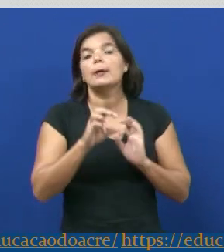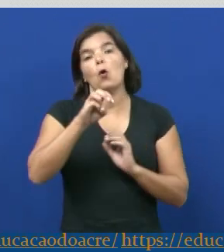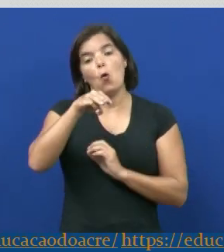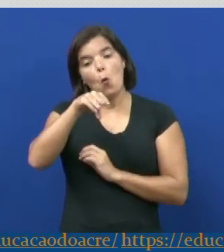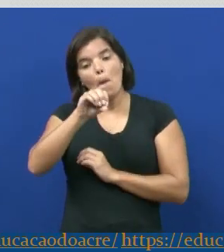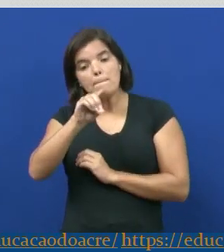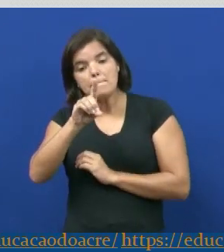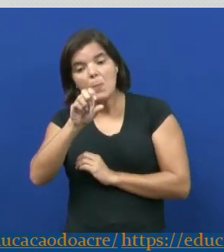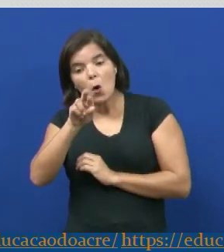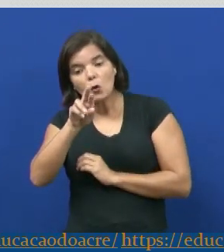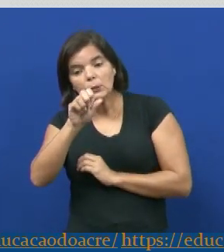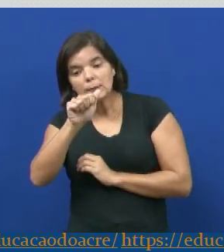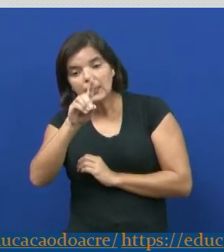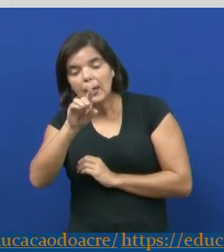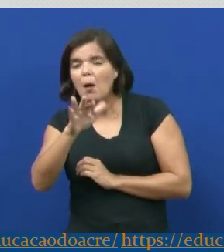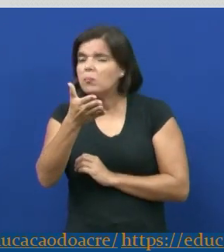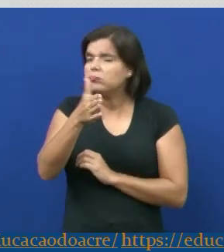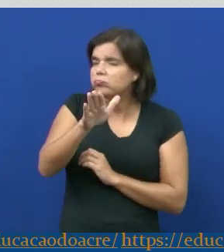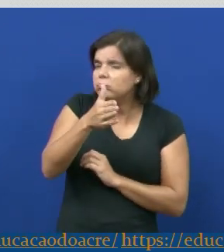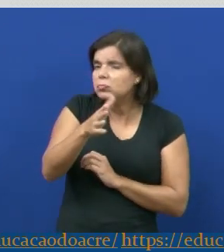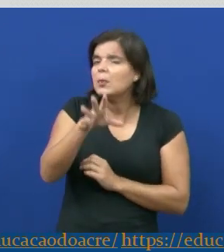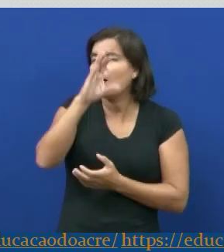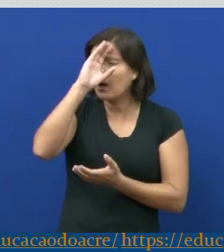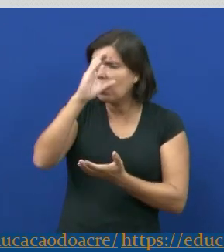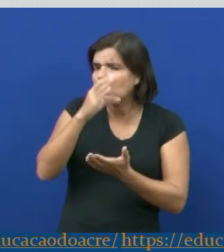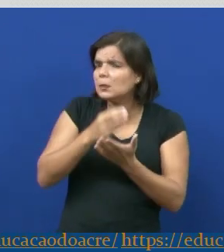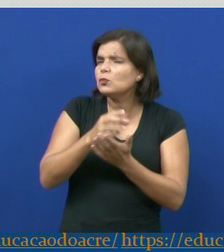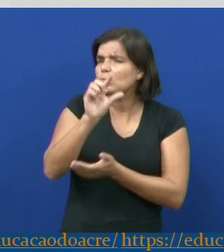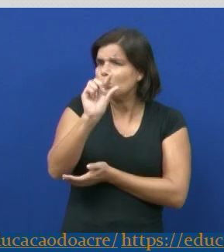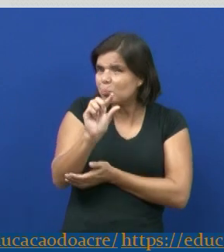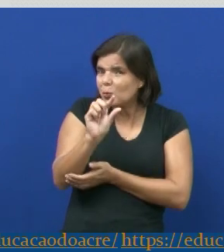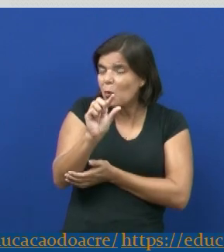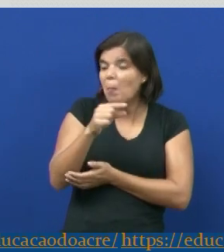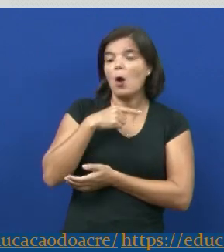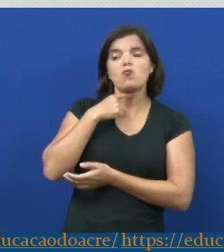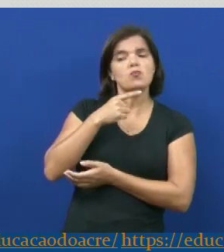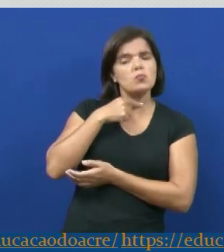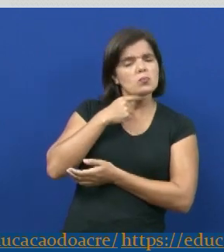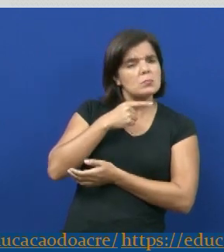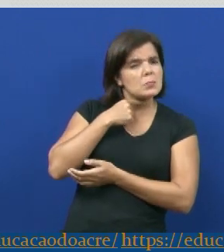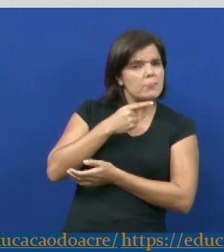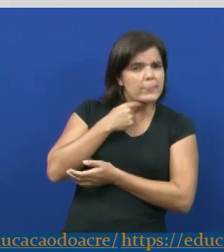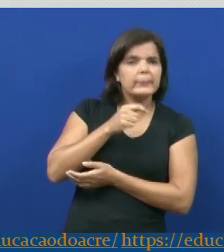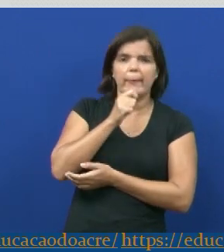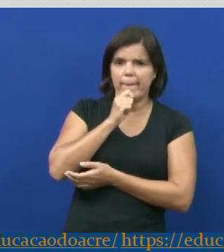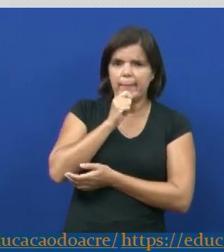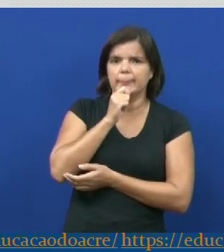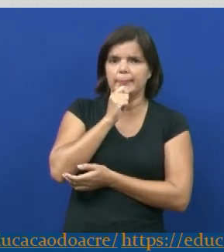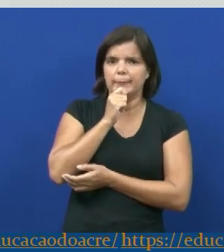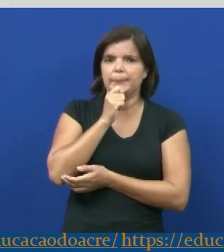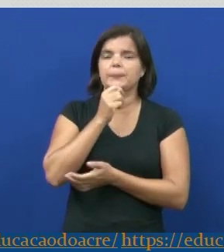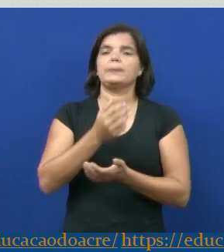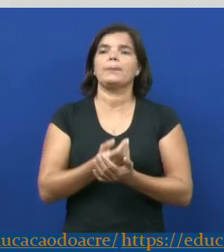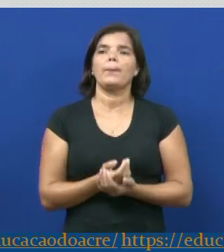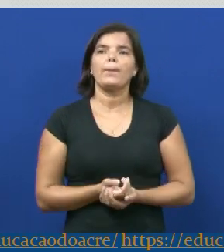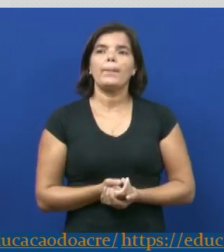moderado, ele acredita um pouco, com o pé atrás, mas com certas restrições. Tá?